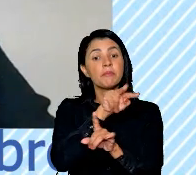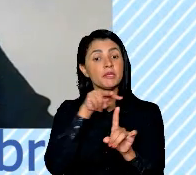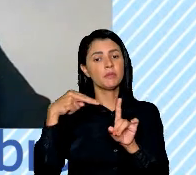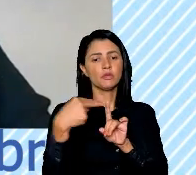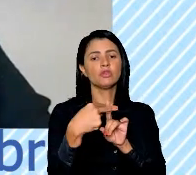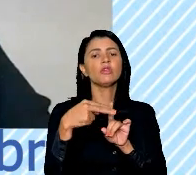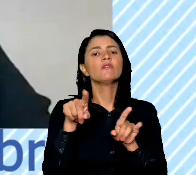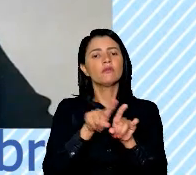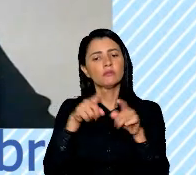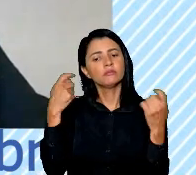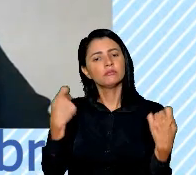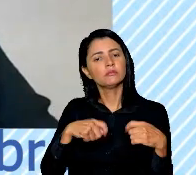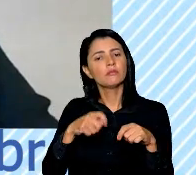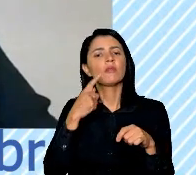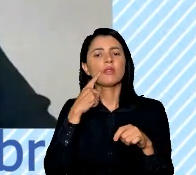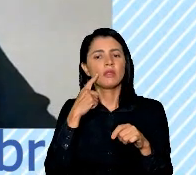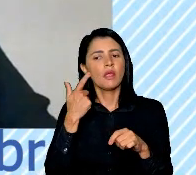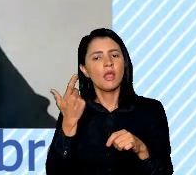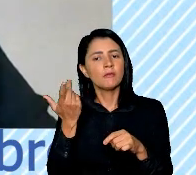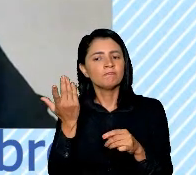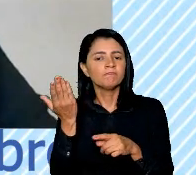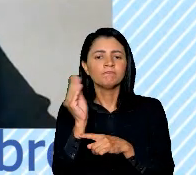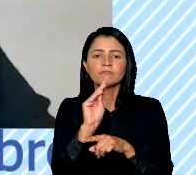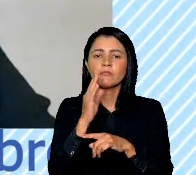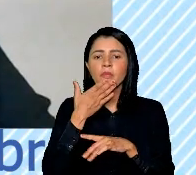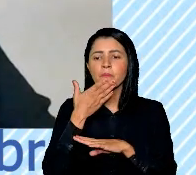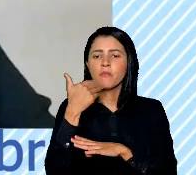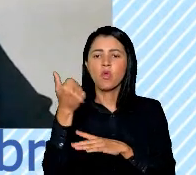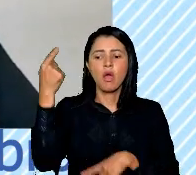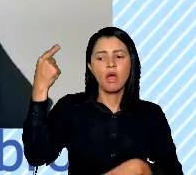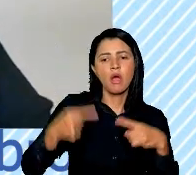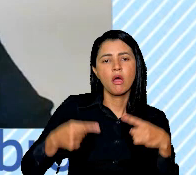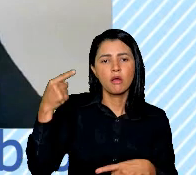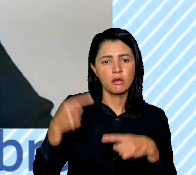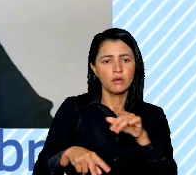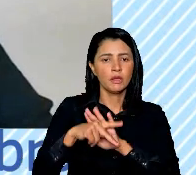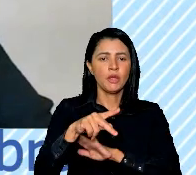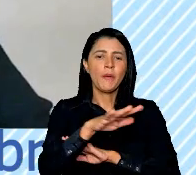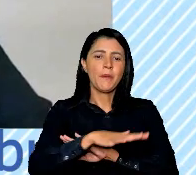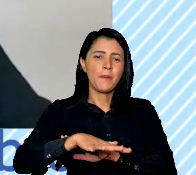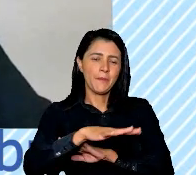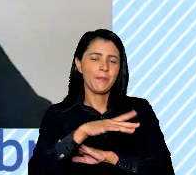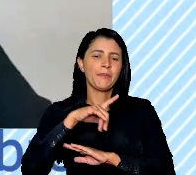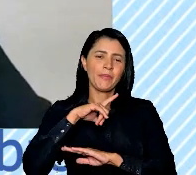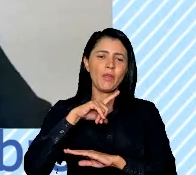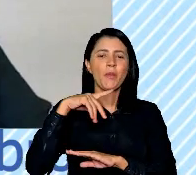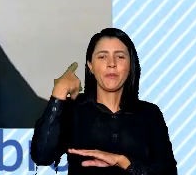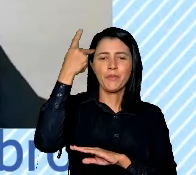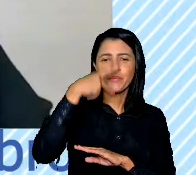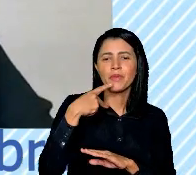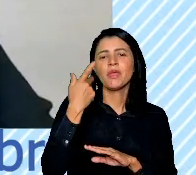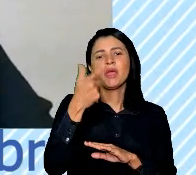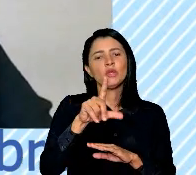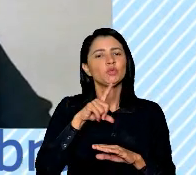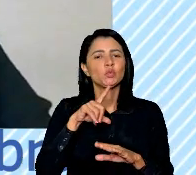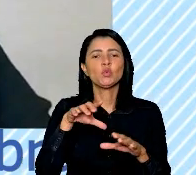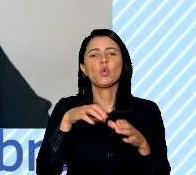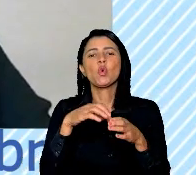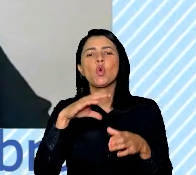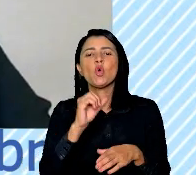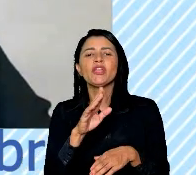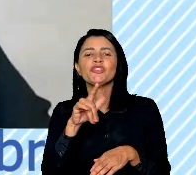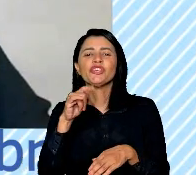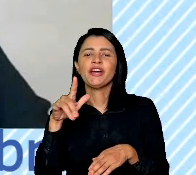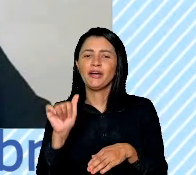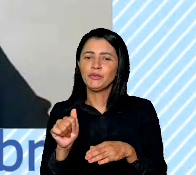diversas tendem a enriquecer, a aprimorar os debates no parlamento, nos órgãos colegiados. E agora eu já